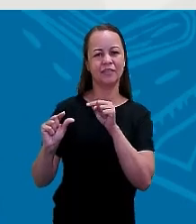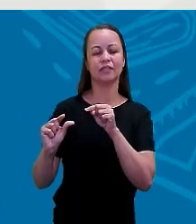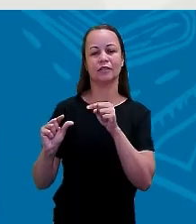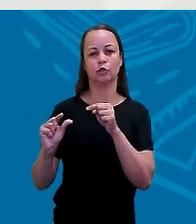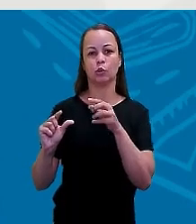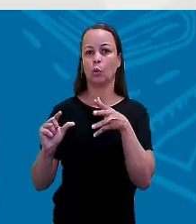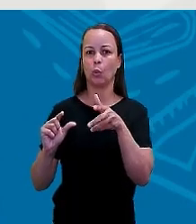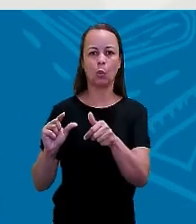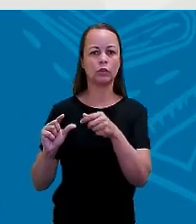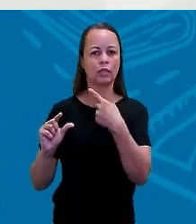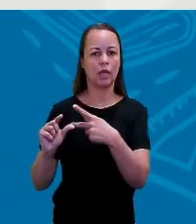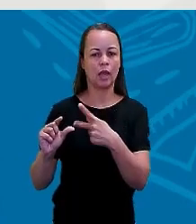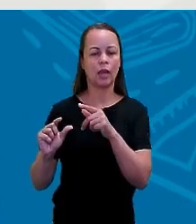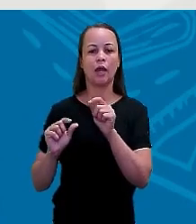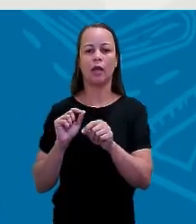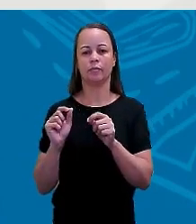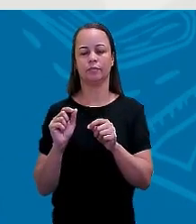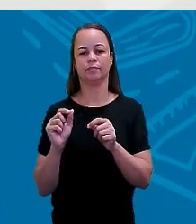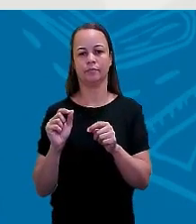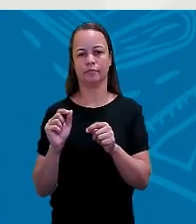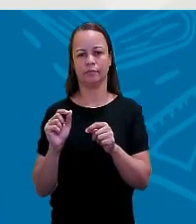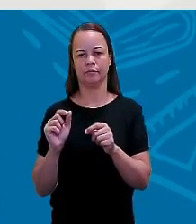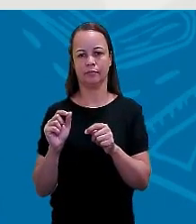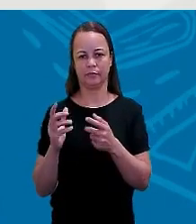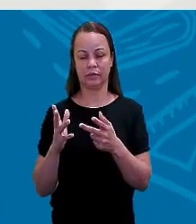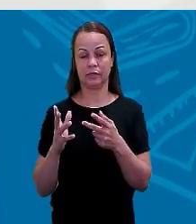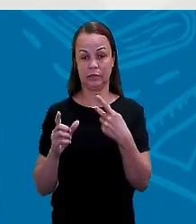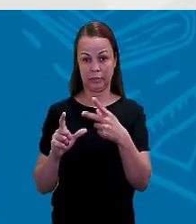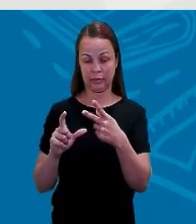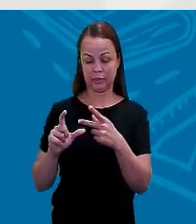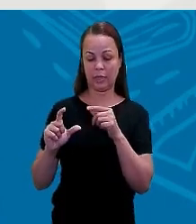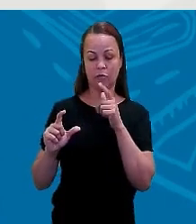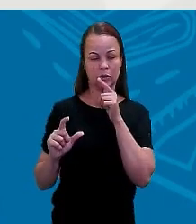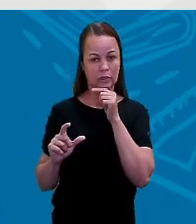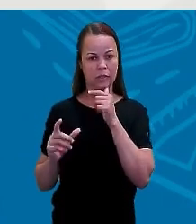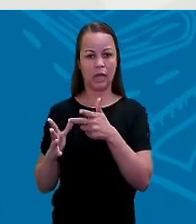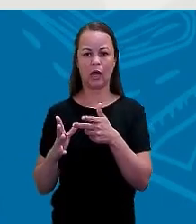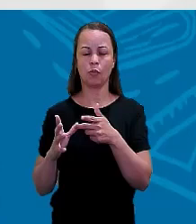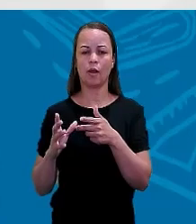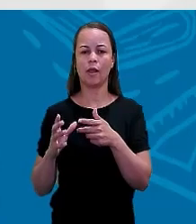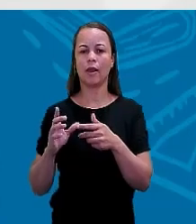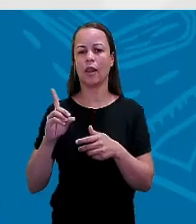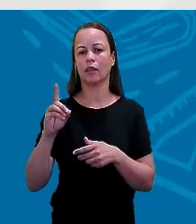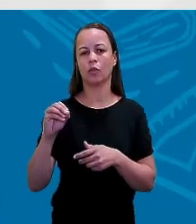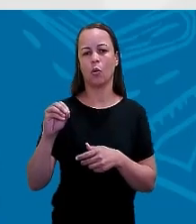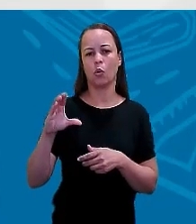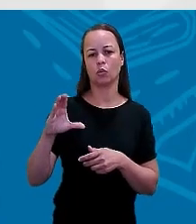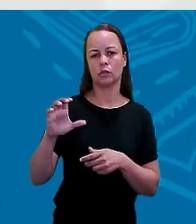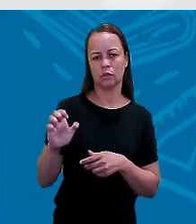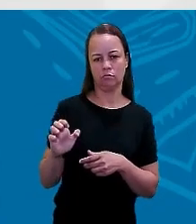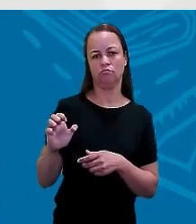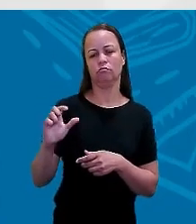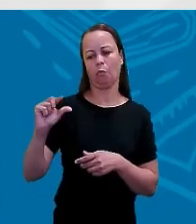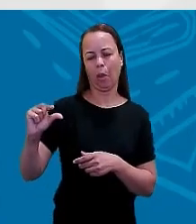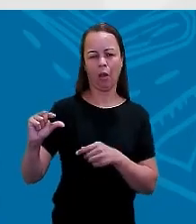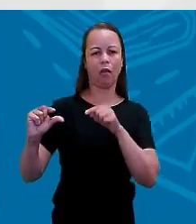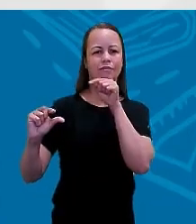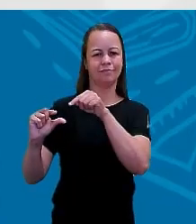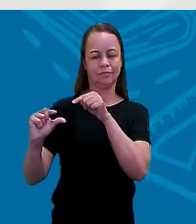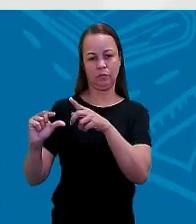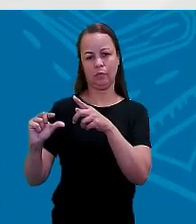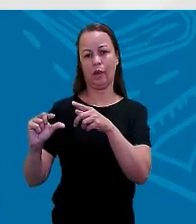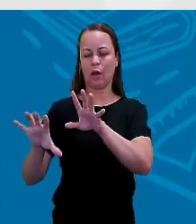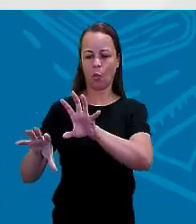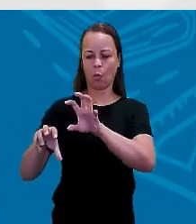de água, a menor parte, né, de toda essa quantidade de água, ela é doce e, portanto, né, adequada para